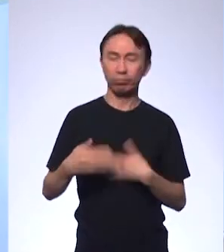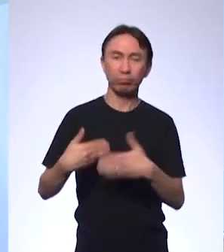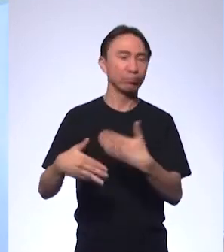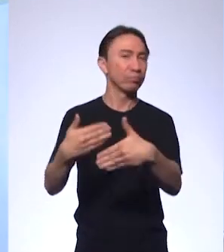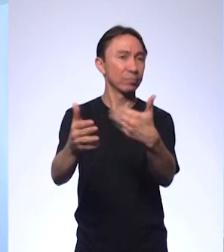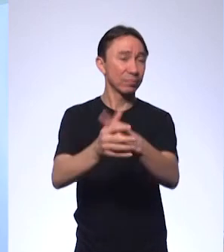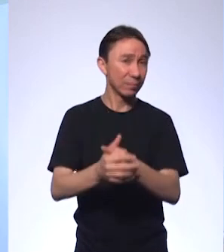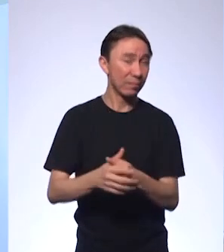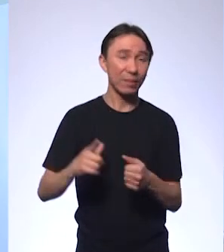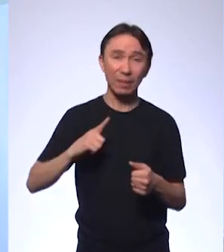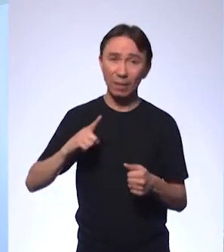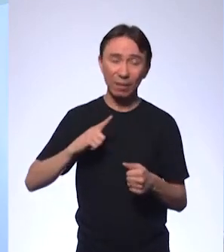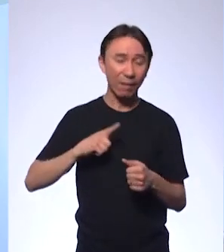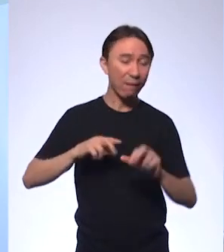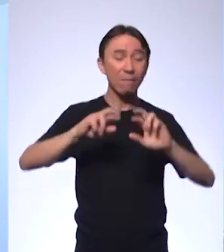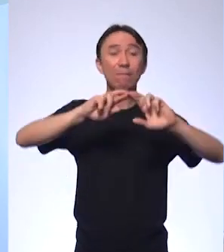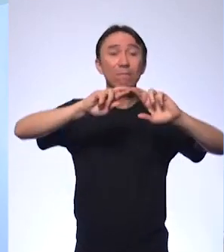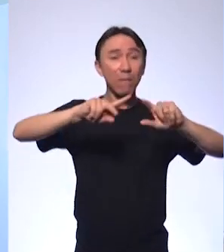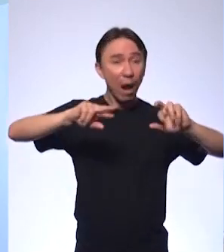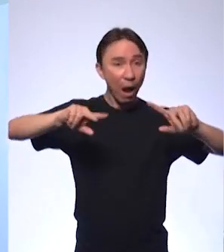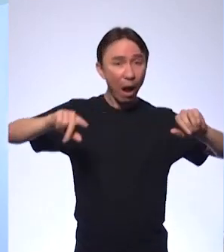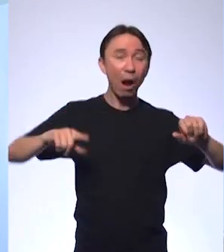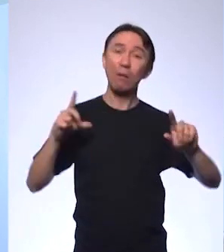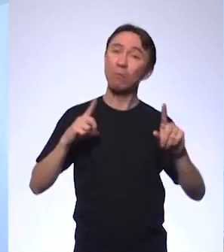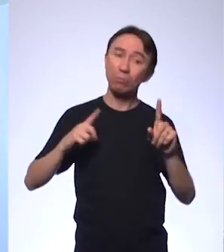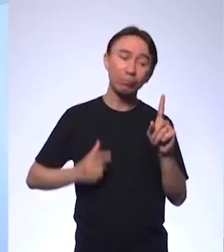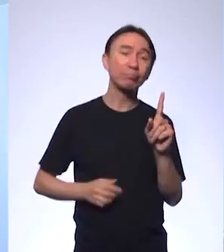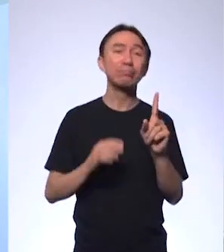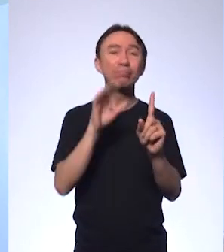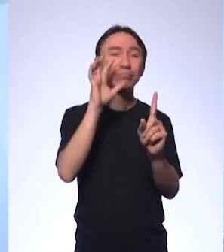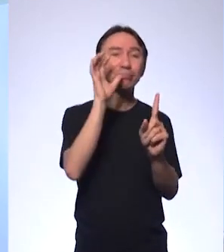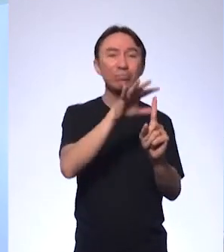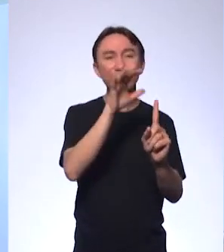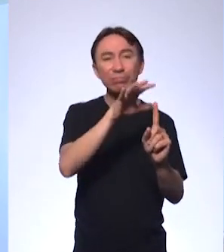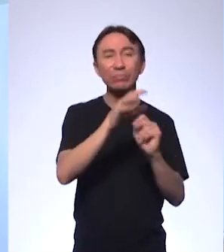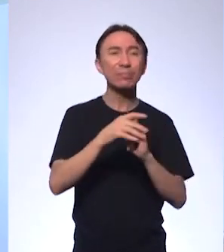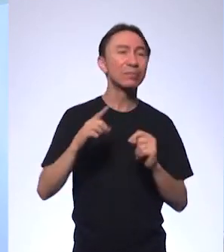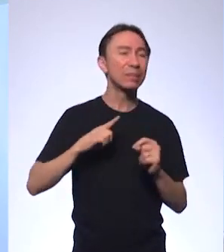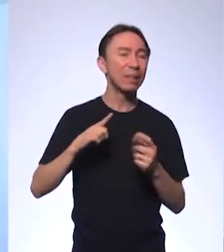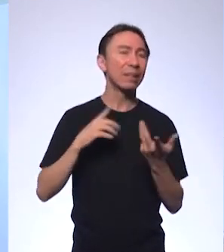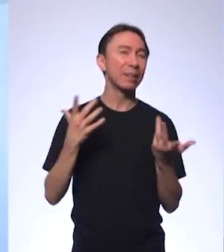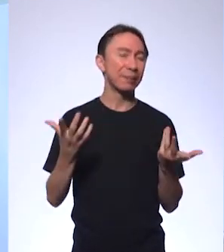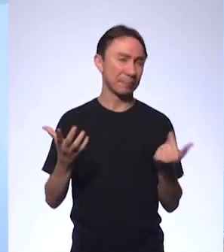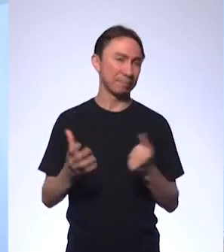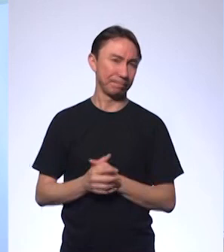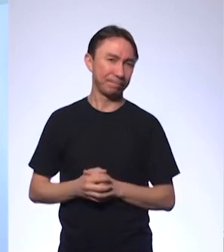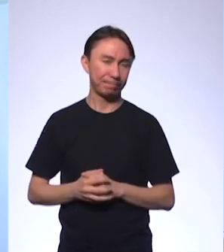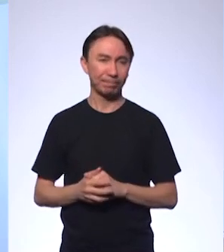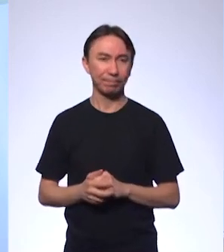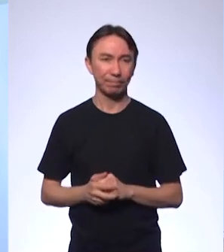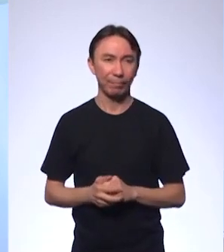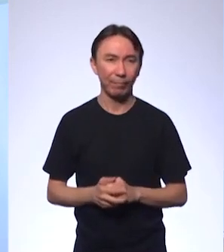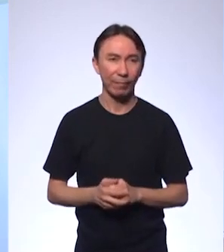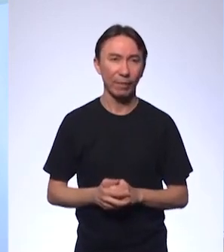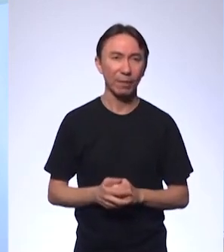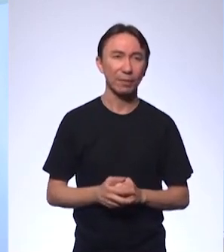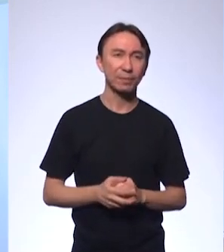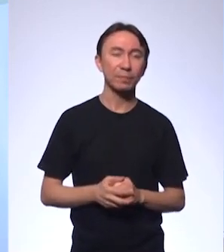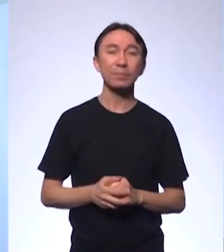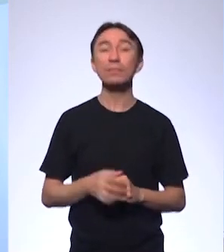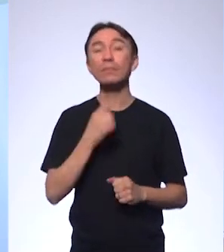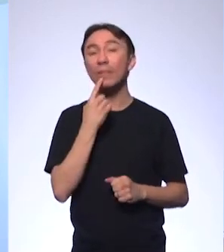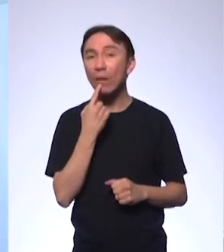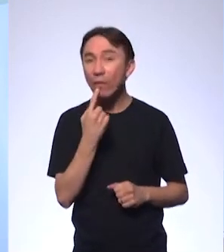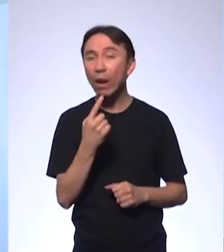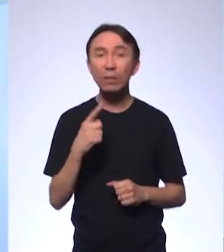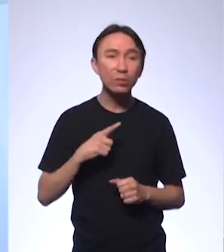que influenciam, e aí a gente tem toda essa questão, né? E quando a gente fala nesses fatores, esses